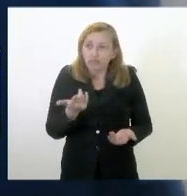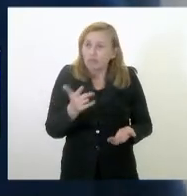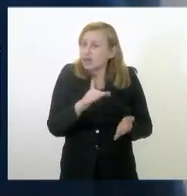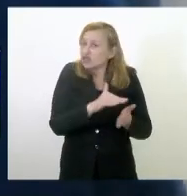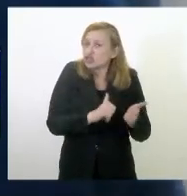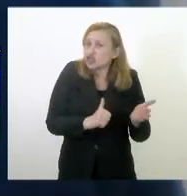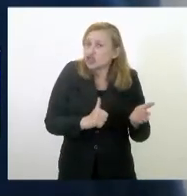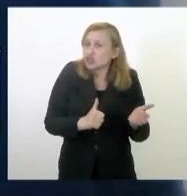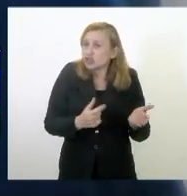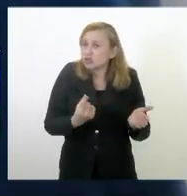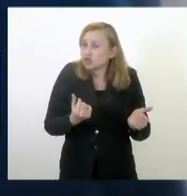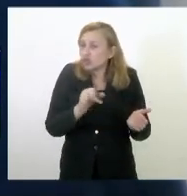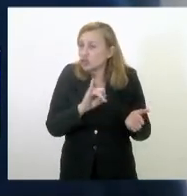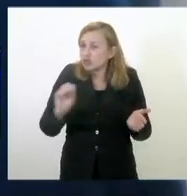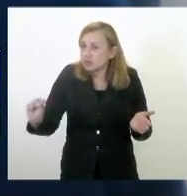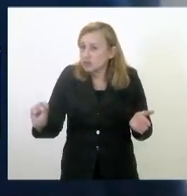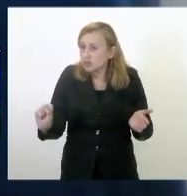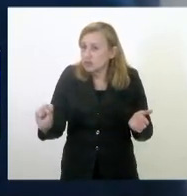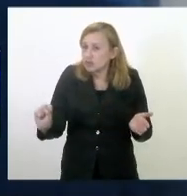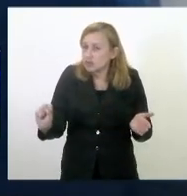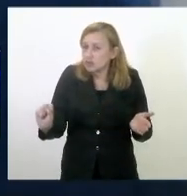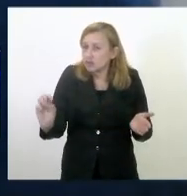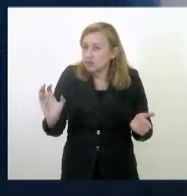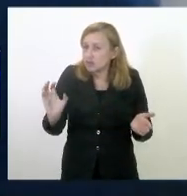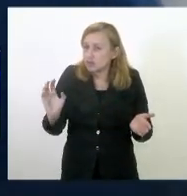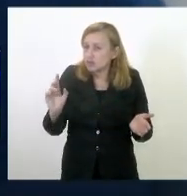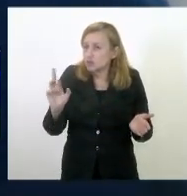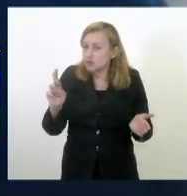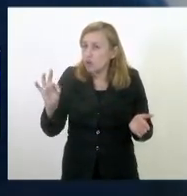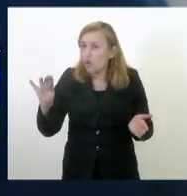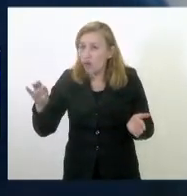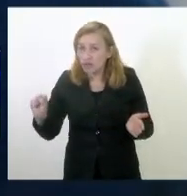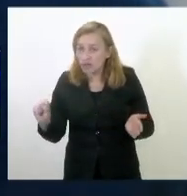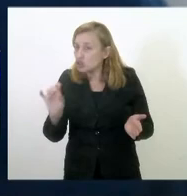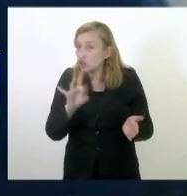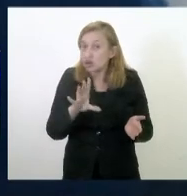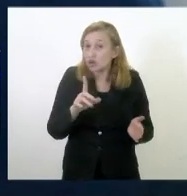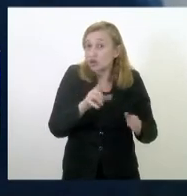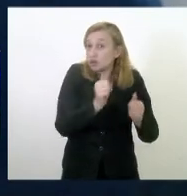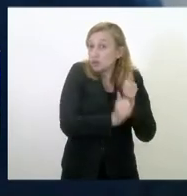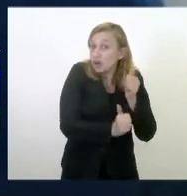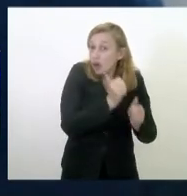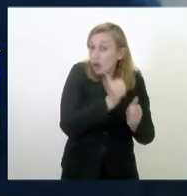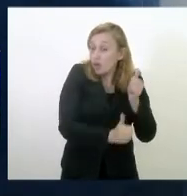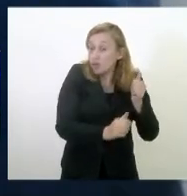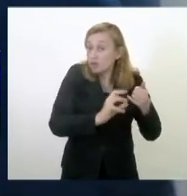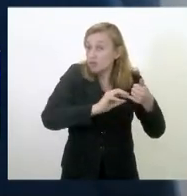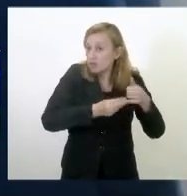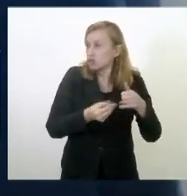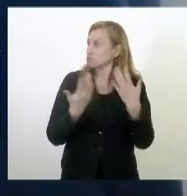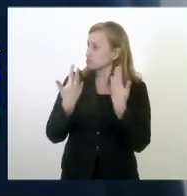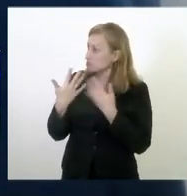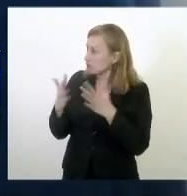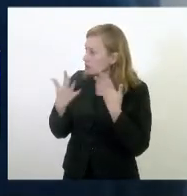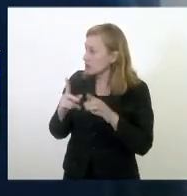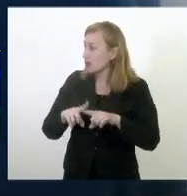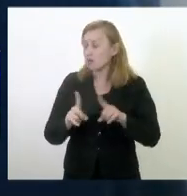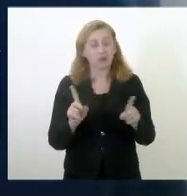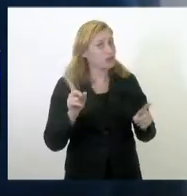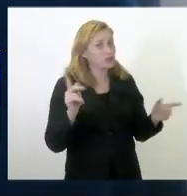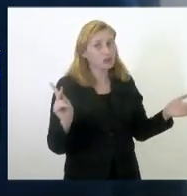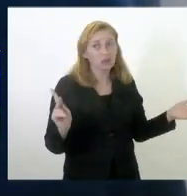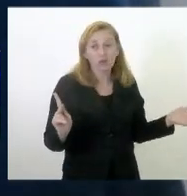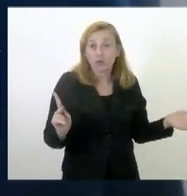tirando ICMS de joia, ele está tirando ICMS de arroz e feijão. Tem que ser aplaudido. Mas, para isso não morrer